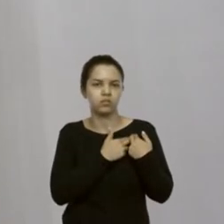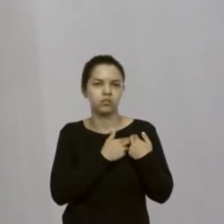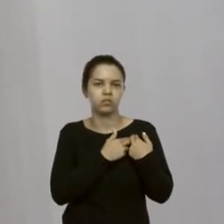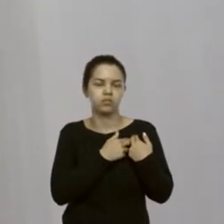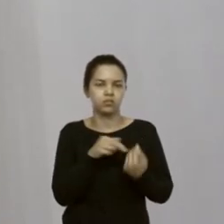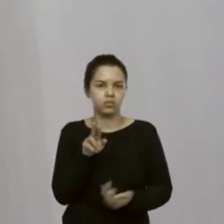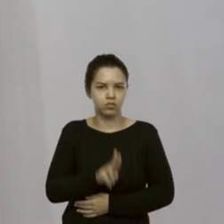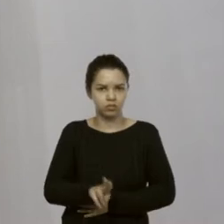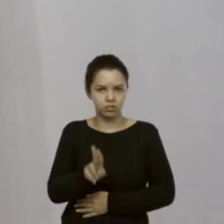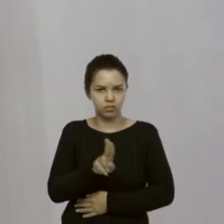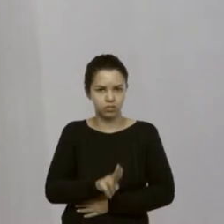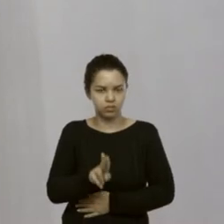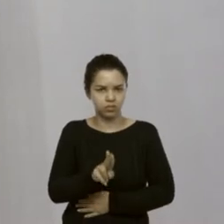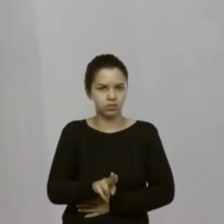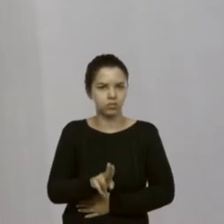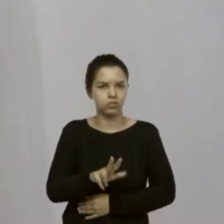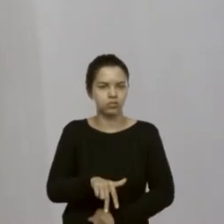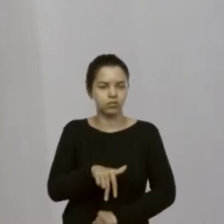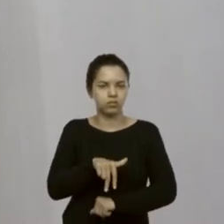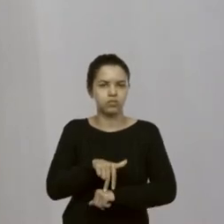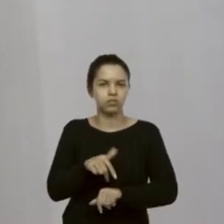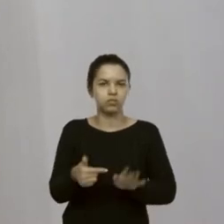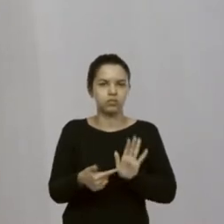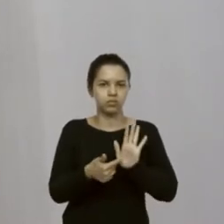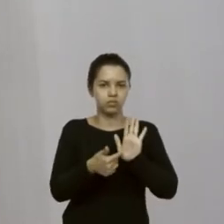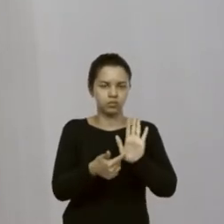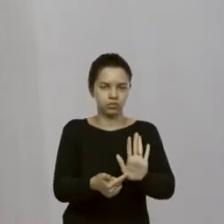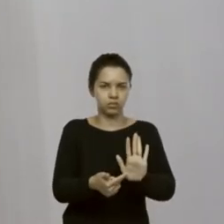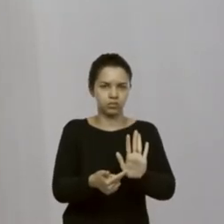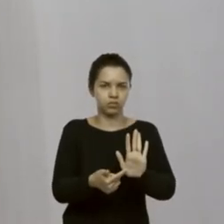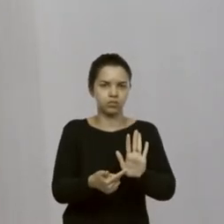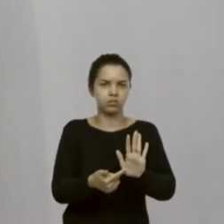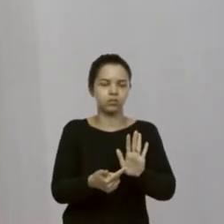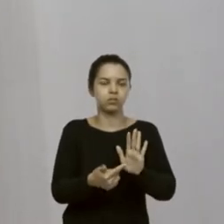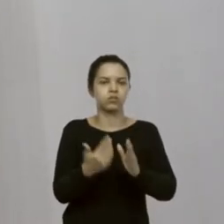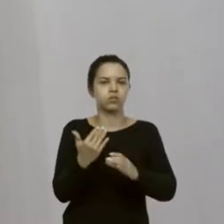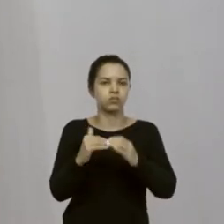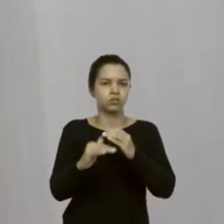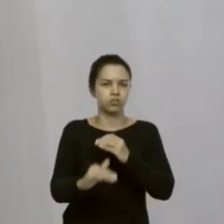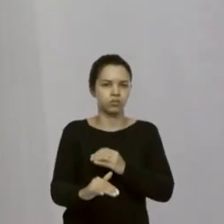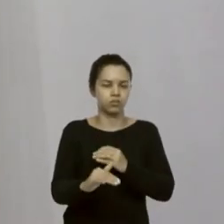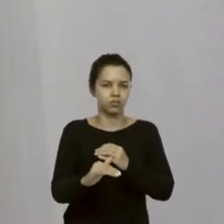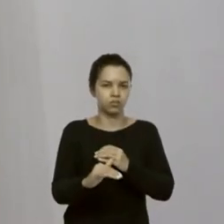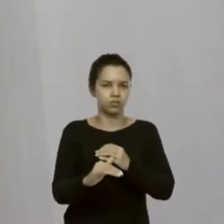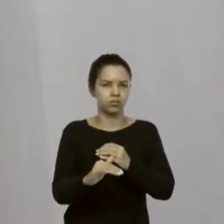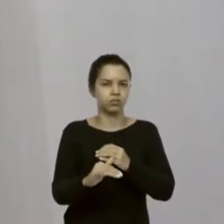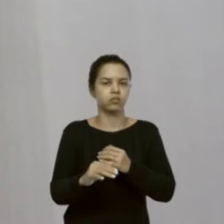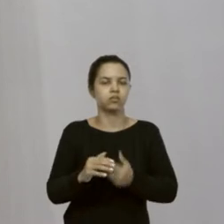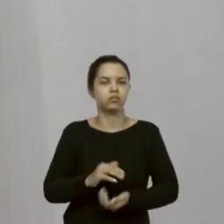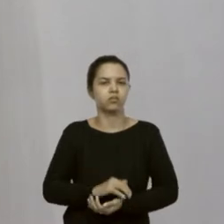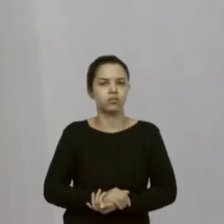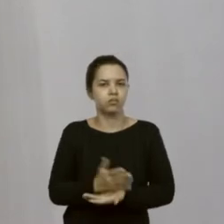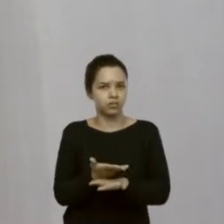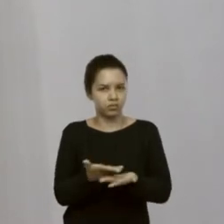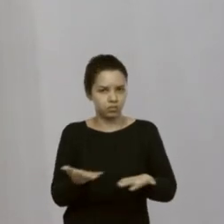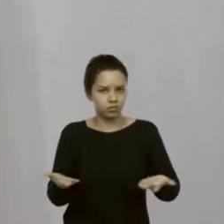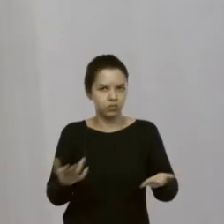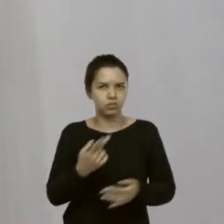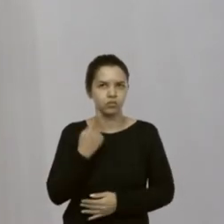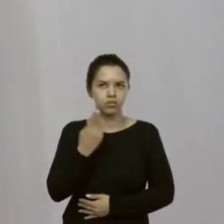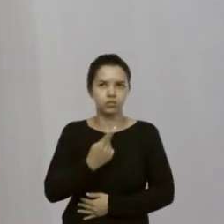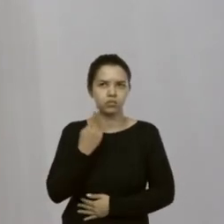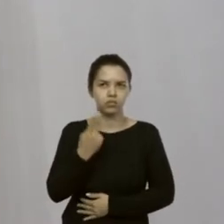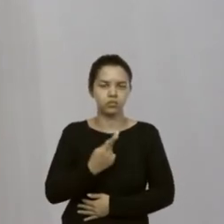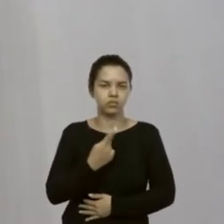tribuna para apresentar a mensagem da Rádio Difusão de Santa Catarina às senhoras e os senhores parlamentares